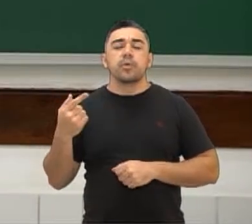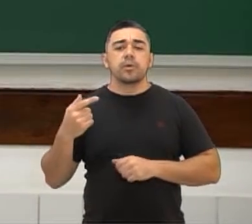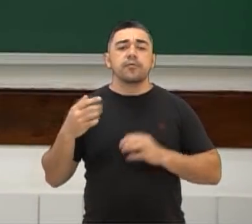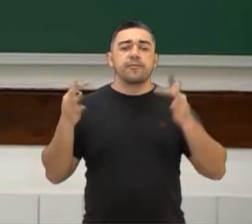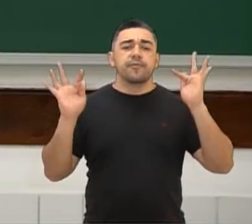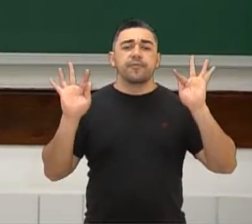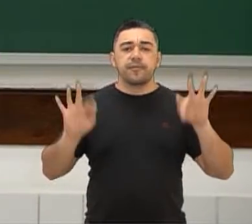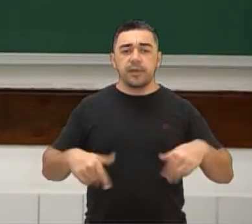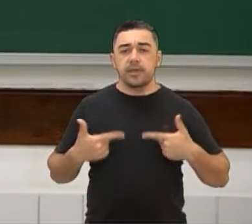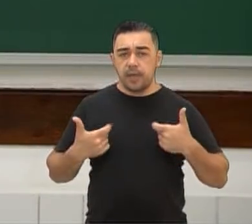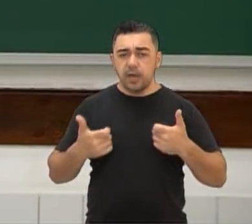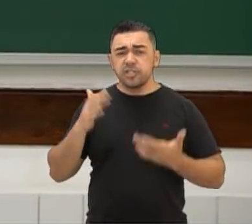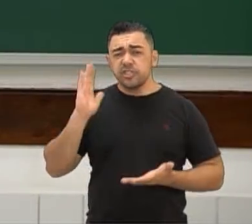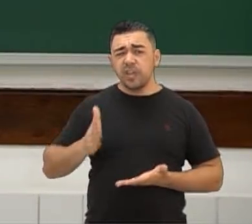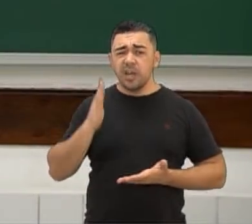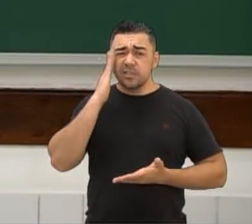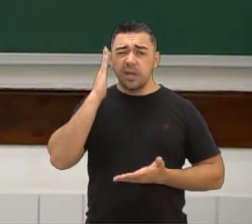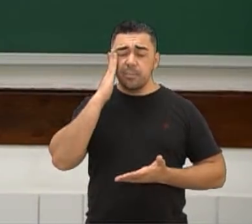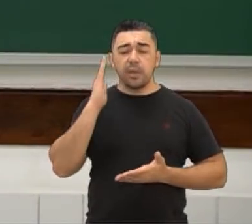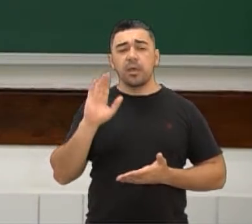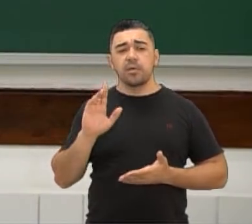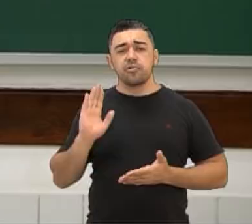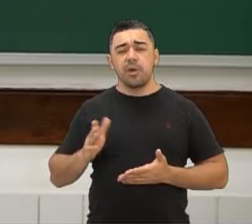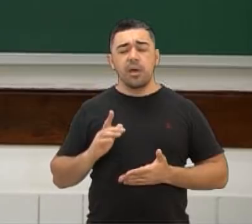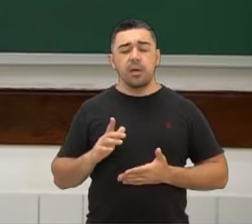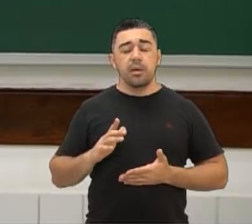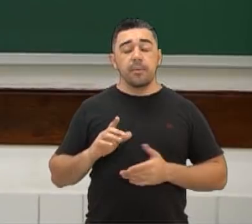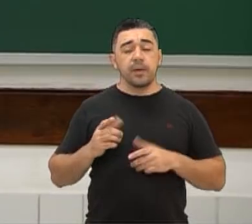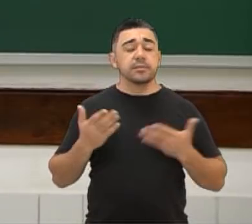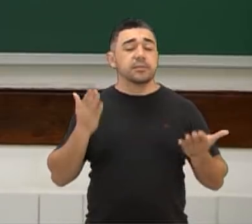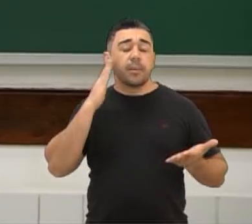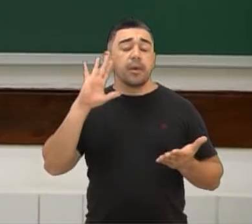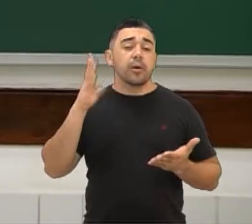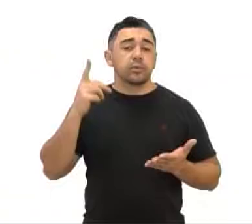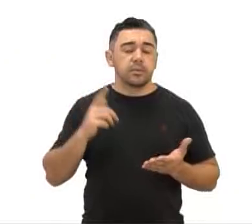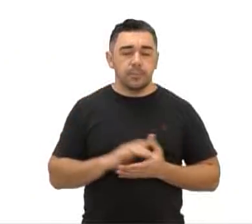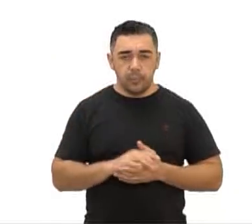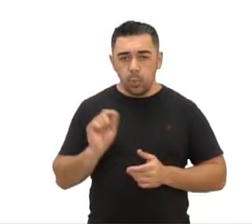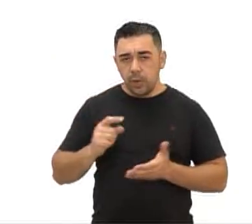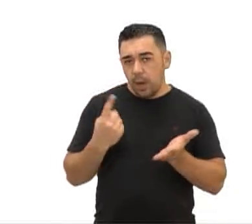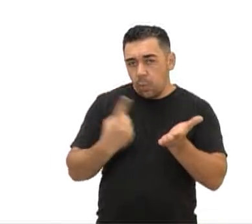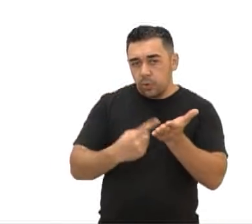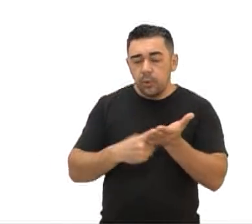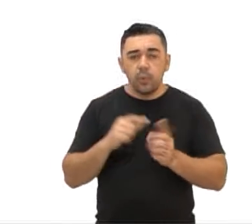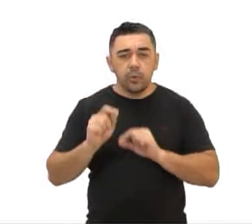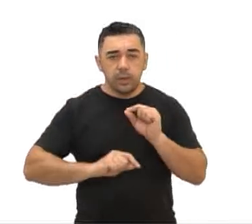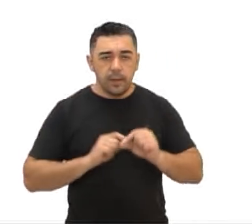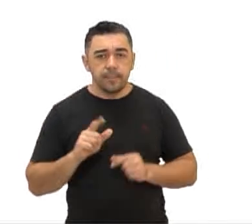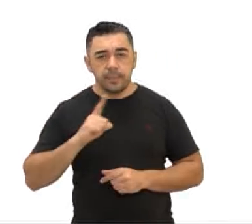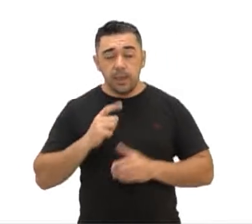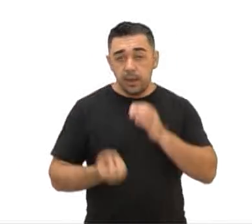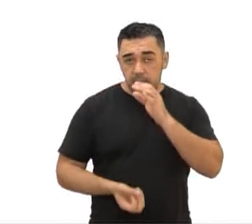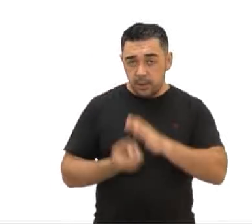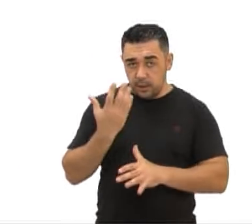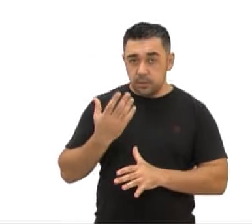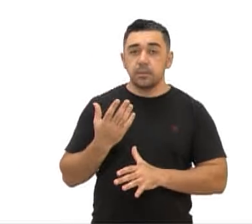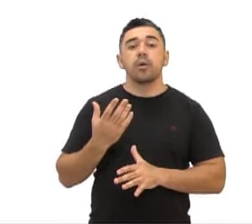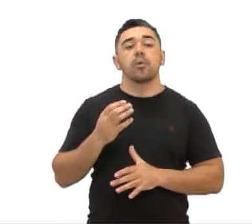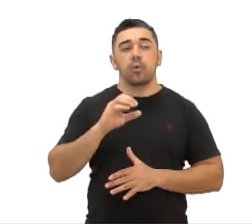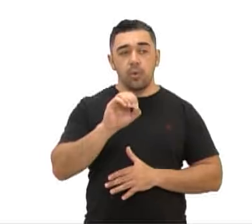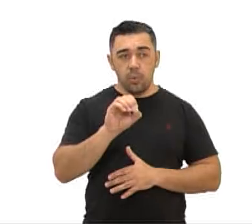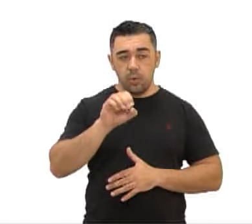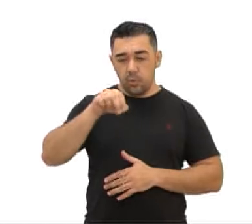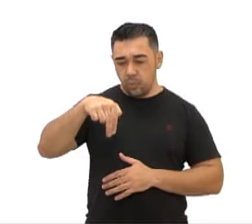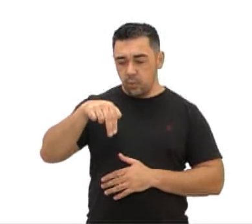países já sabiam que venceriam, era uma questão de quando. Então, o que se decidiu? Acordo para a criação da Organização